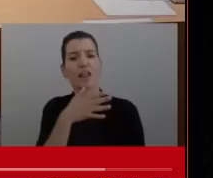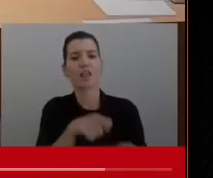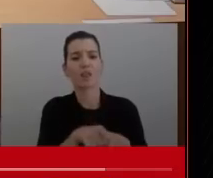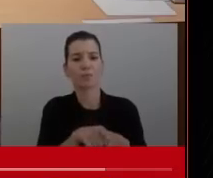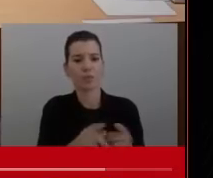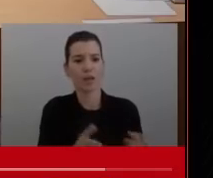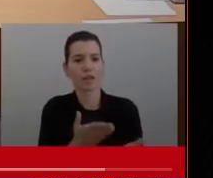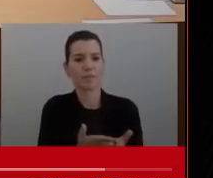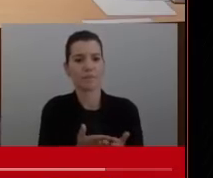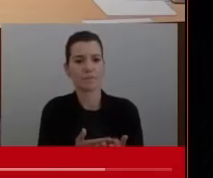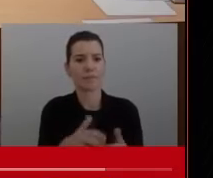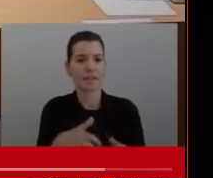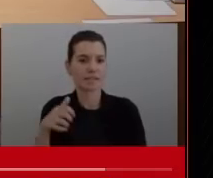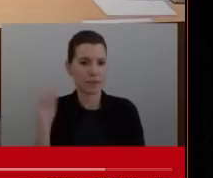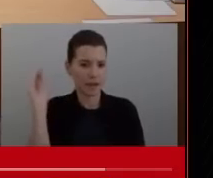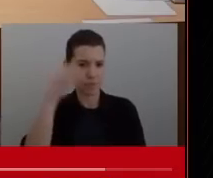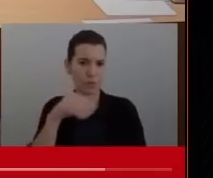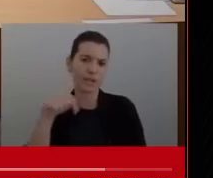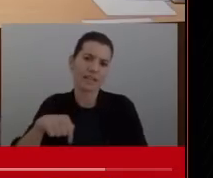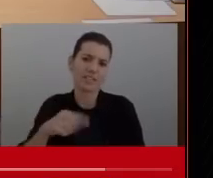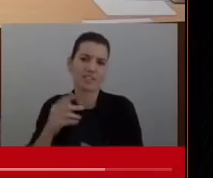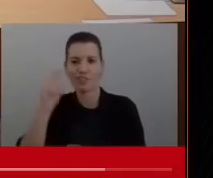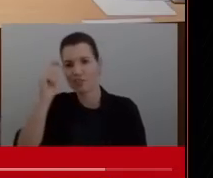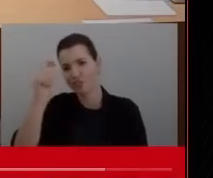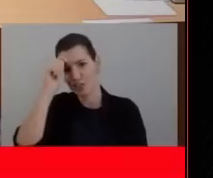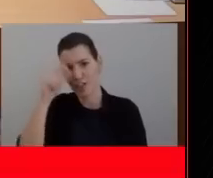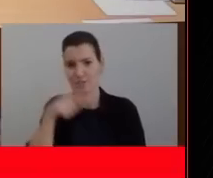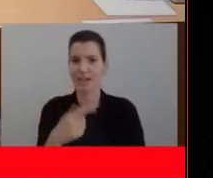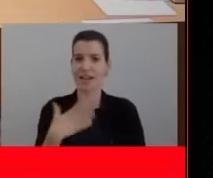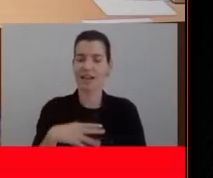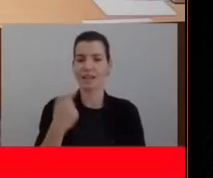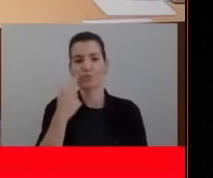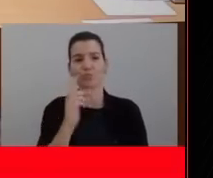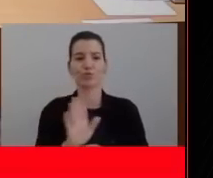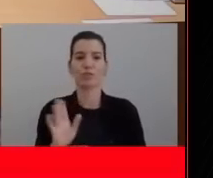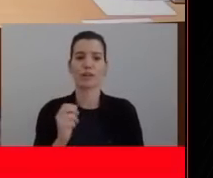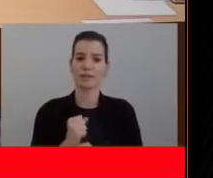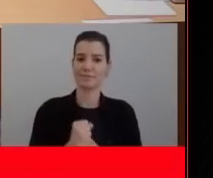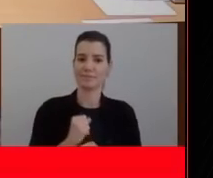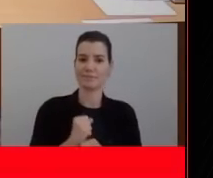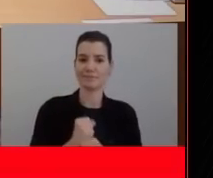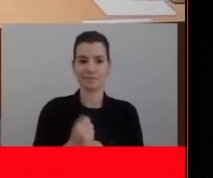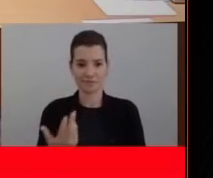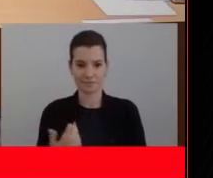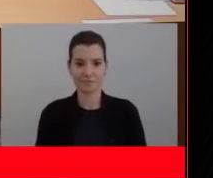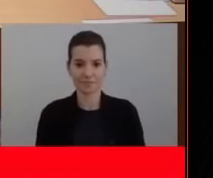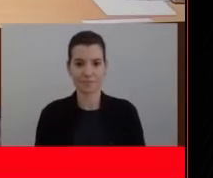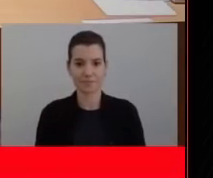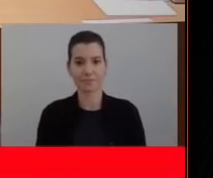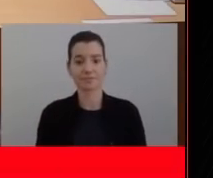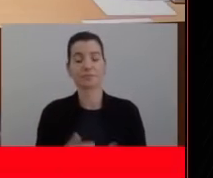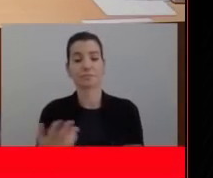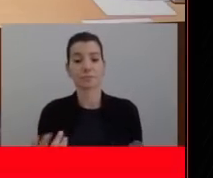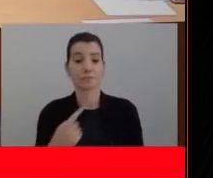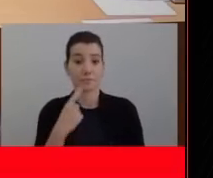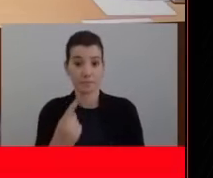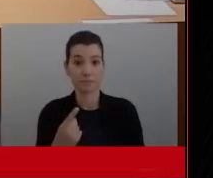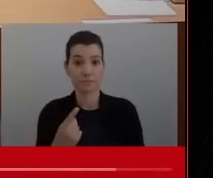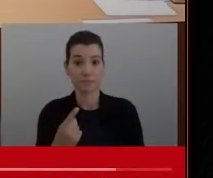à questão só está a querer mostrar serviço não é naturalmente quando diz que há de Cristo